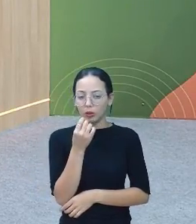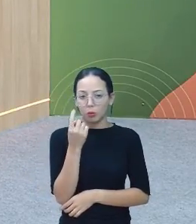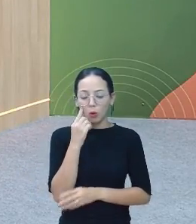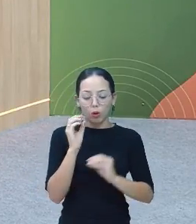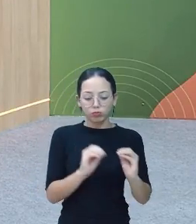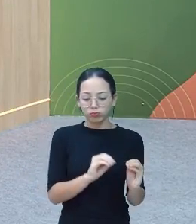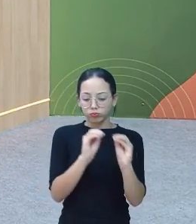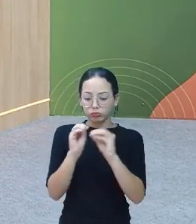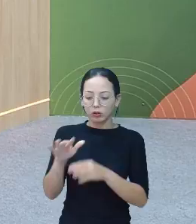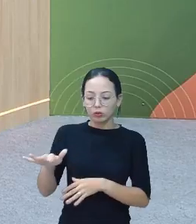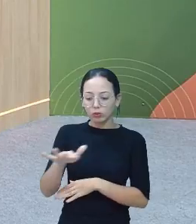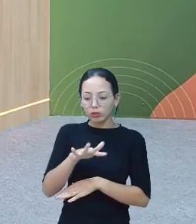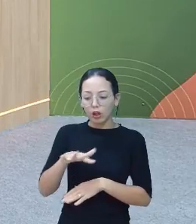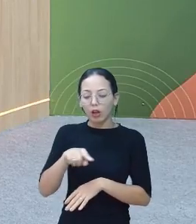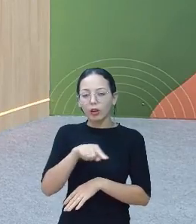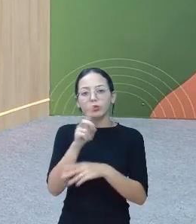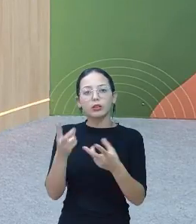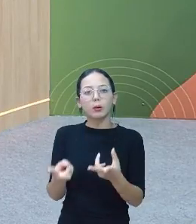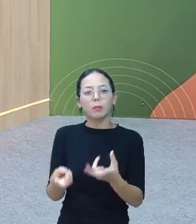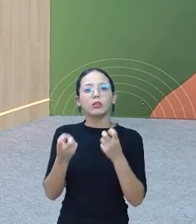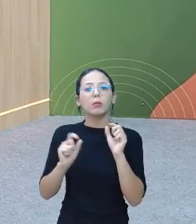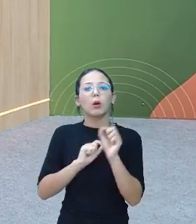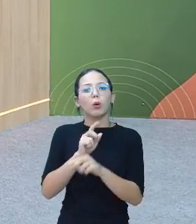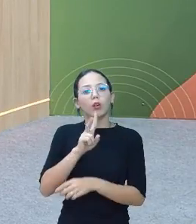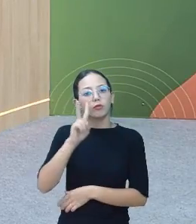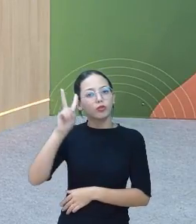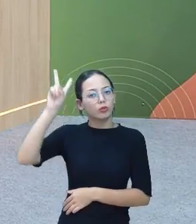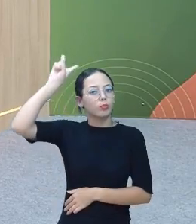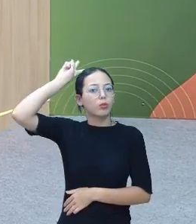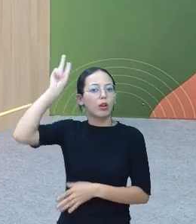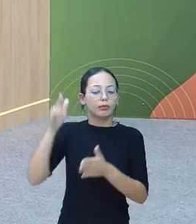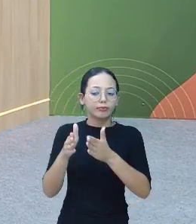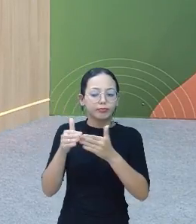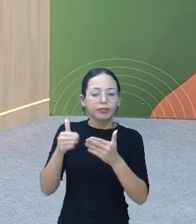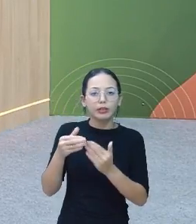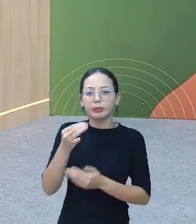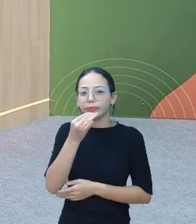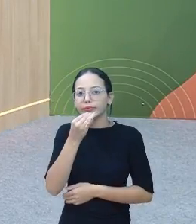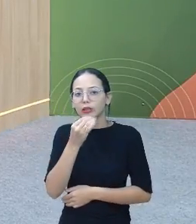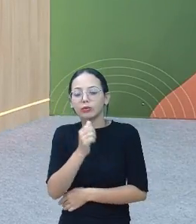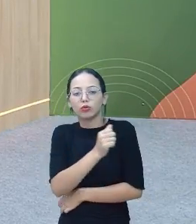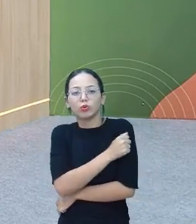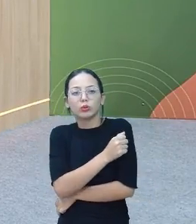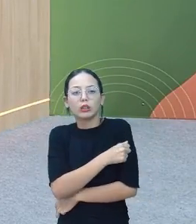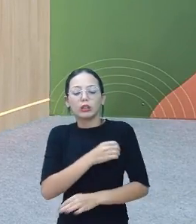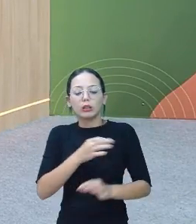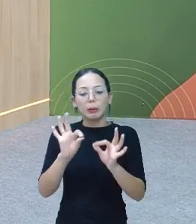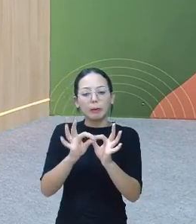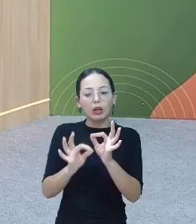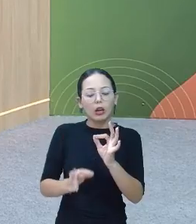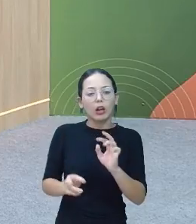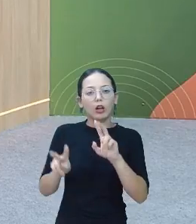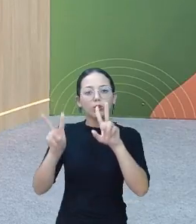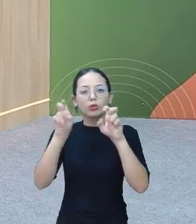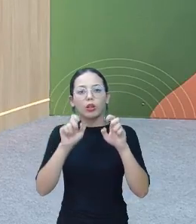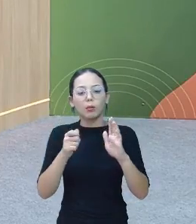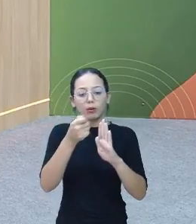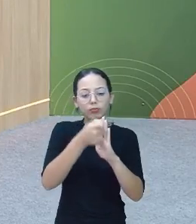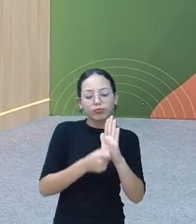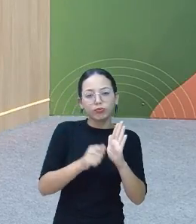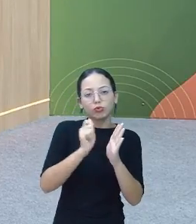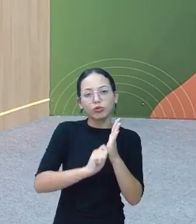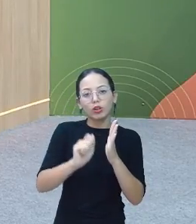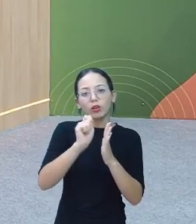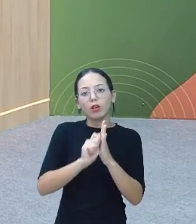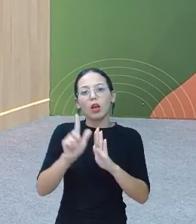matemática, você vai observar, por exemplo, em vestibulares, quando pede para o estudante dissertar sobre um tema, escrever uma redação,